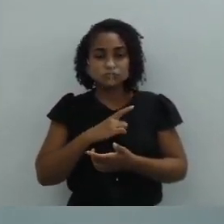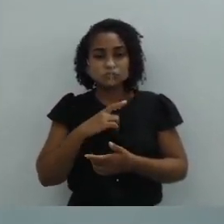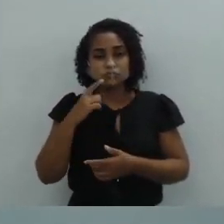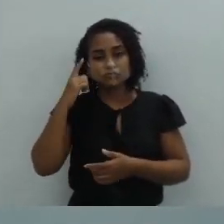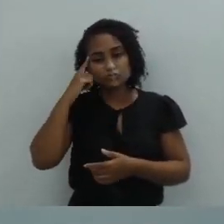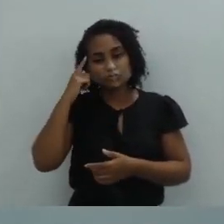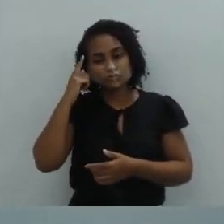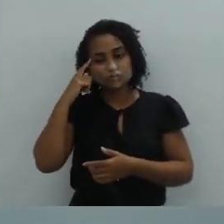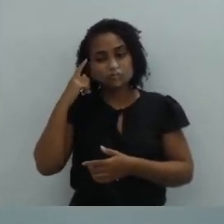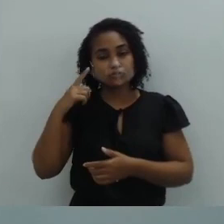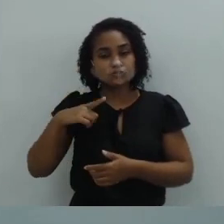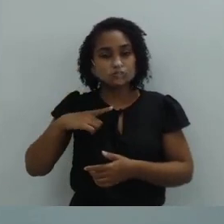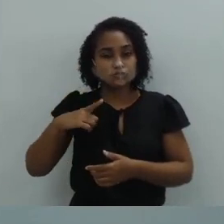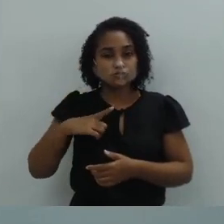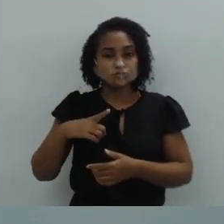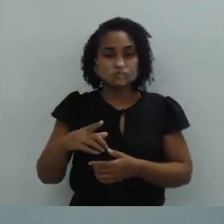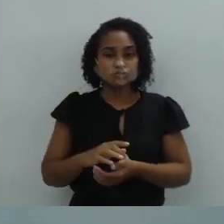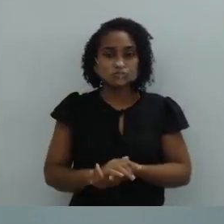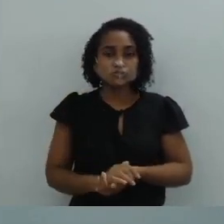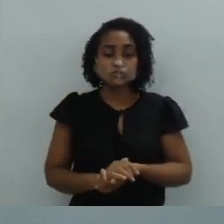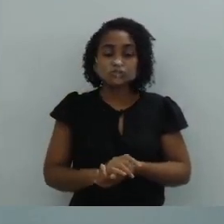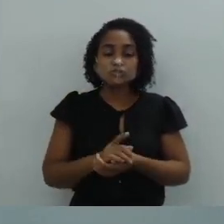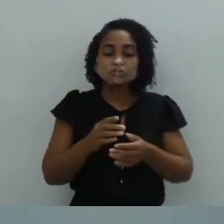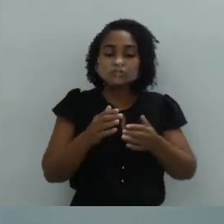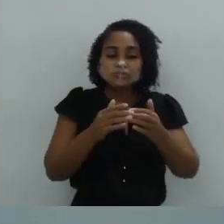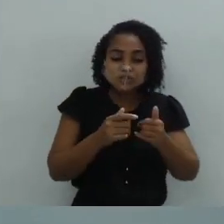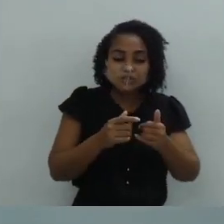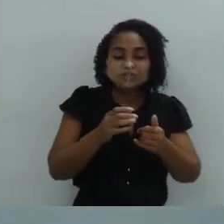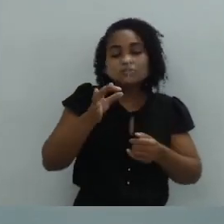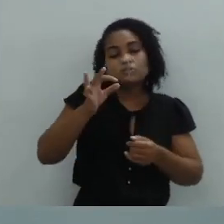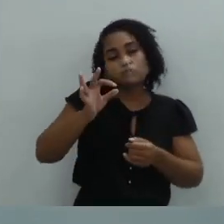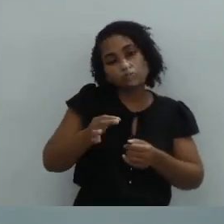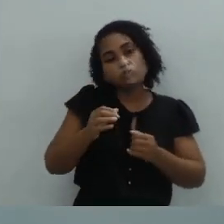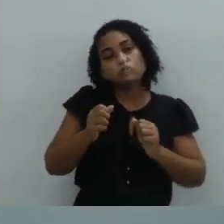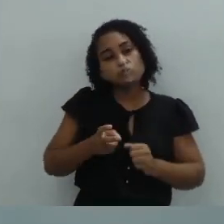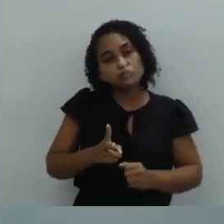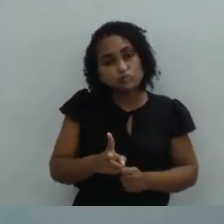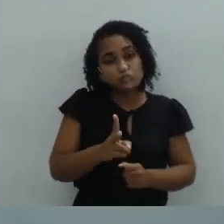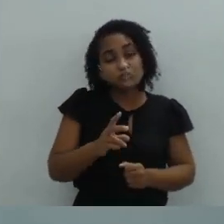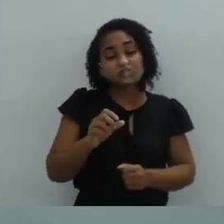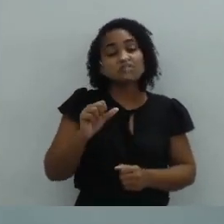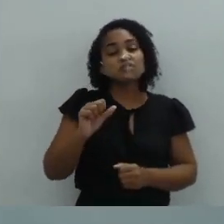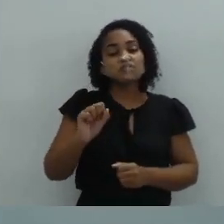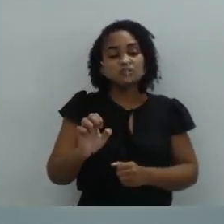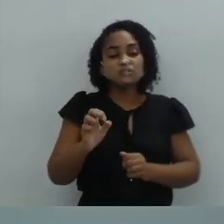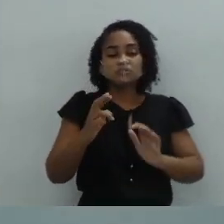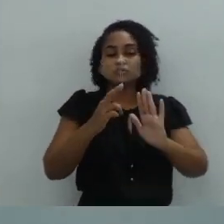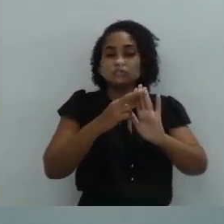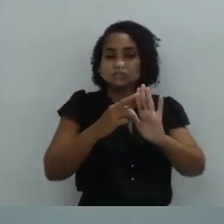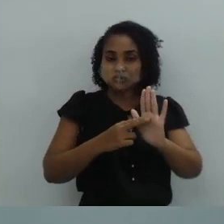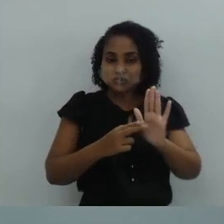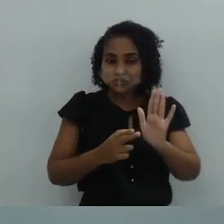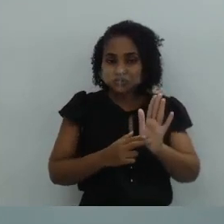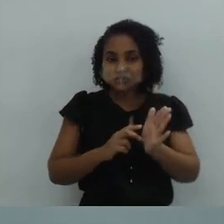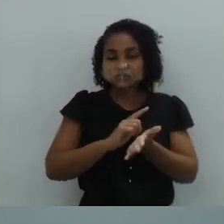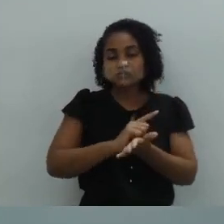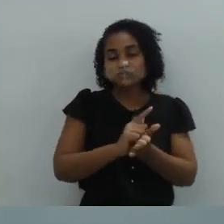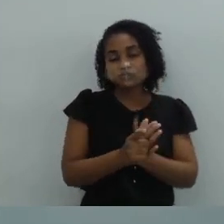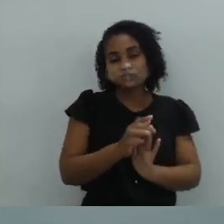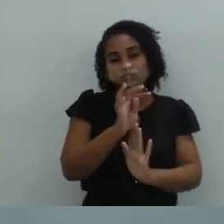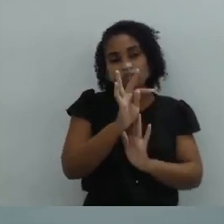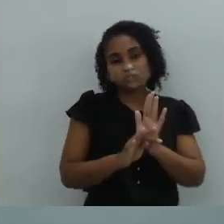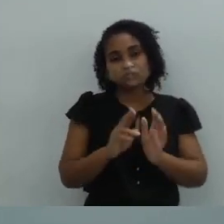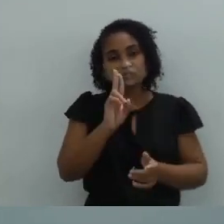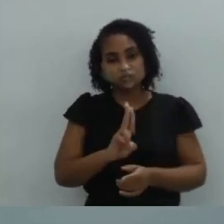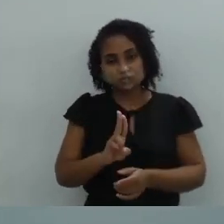Atestando você que ela realmente não foi feita, aí você pode dar continuidade, seguindo as regras do gênero textual que a gente